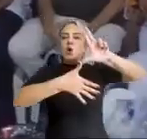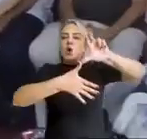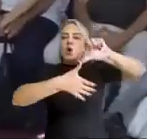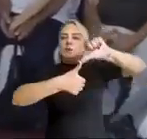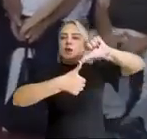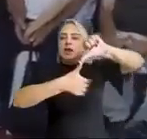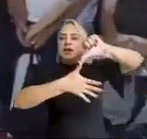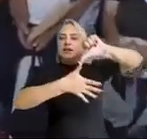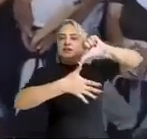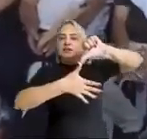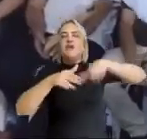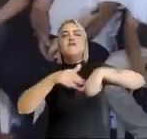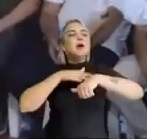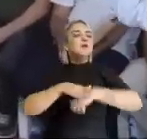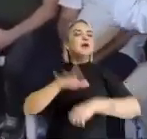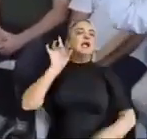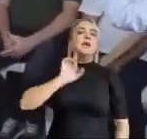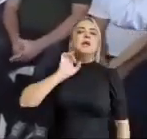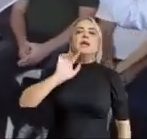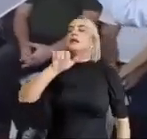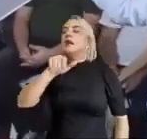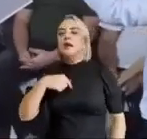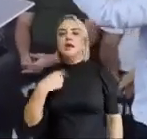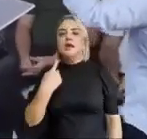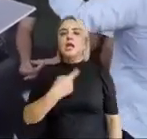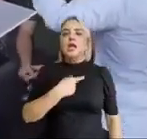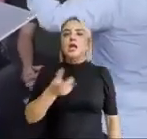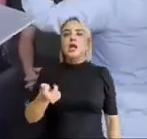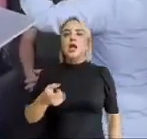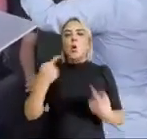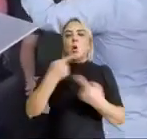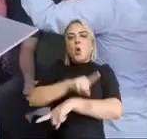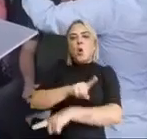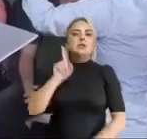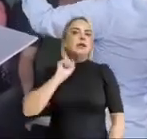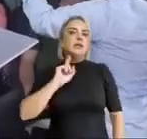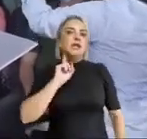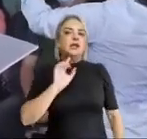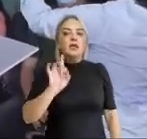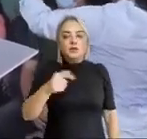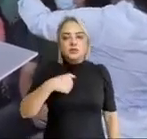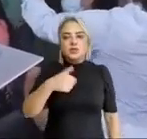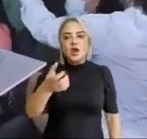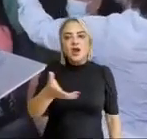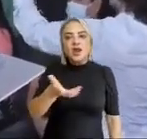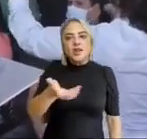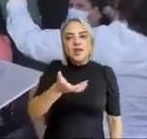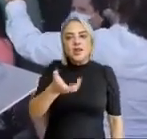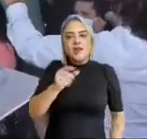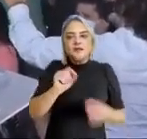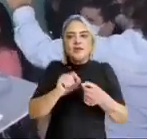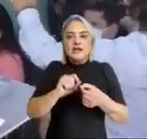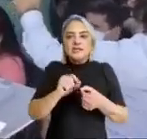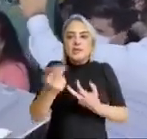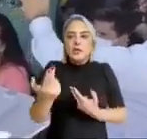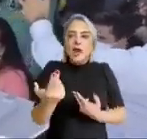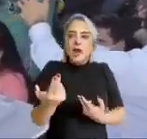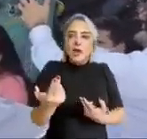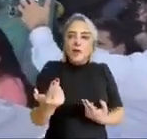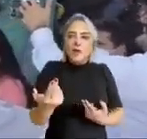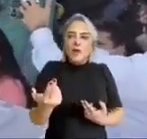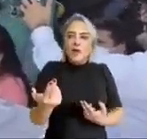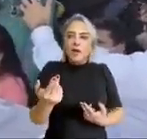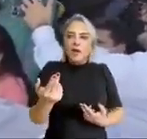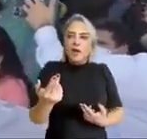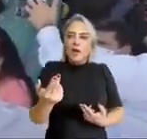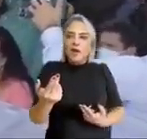com os americanos. A gente não é anti-americano, não. Eu apenas quero que eles façam comigo o que eu faço com ele. Eu sou menor do que